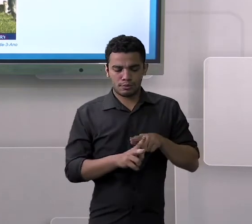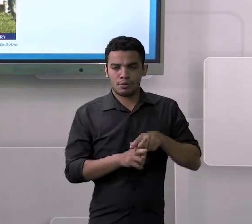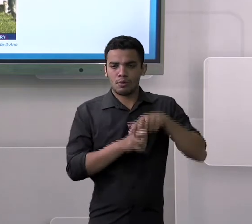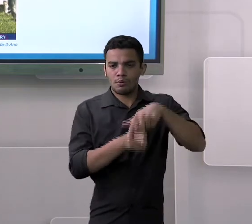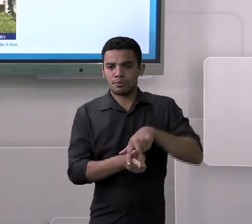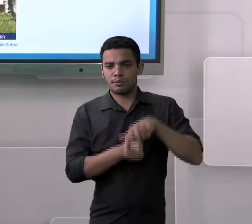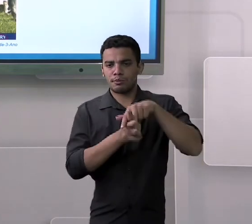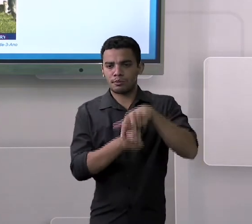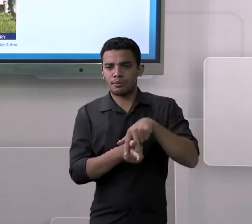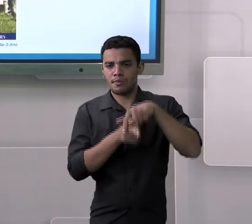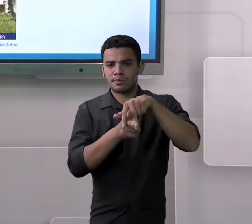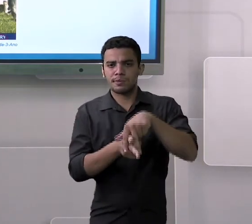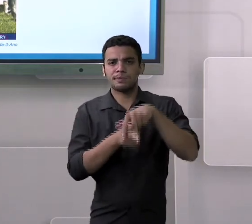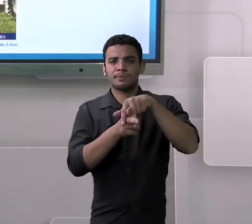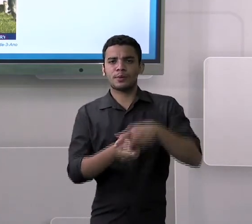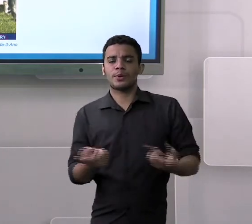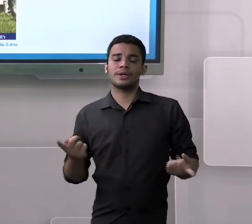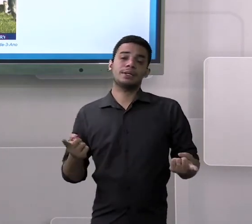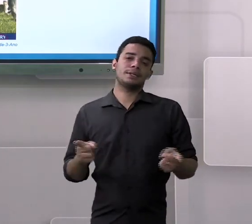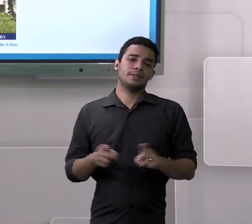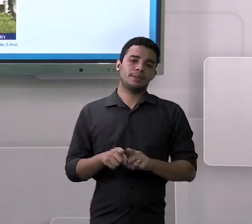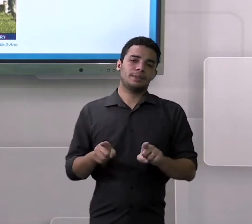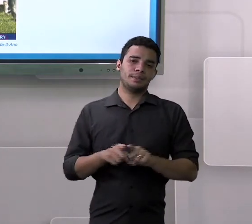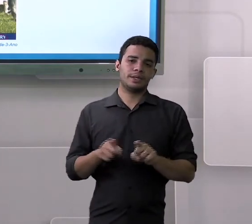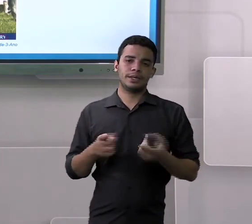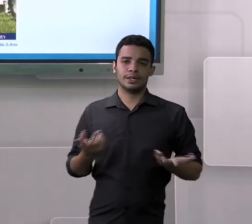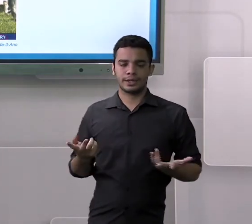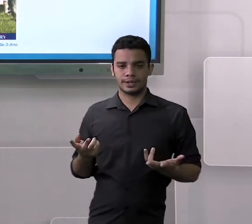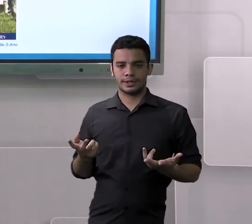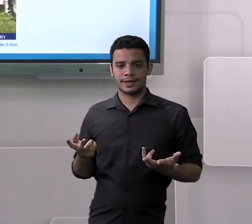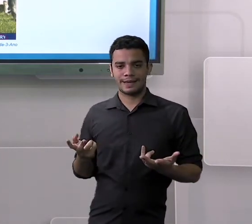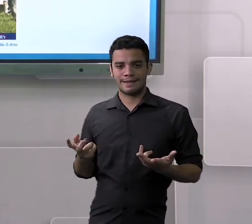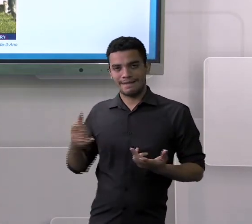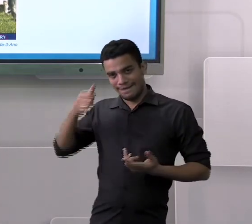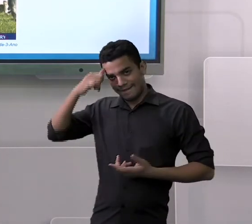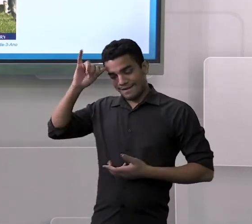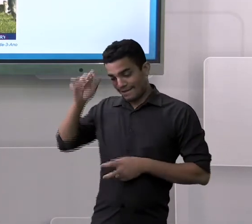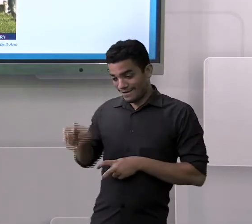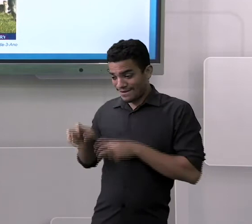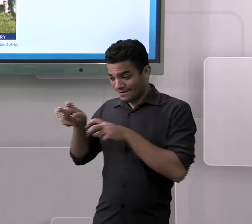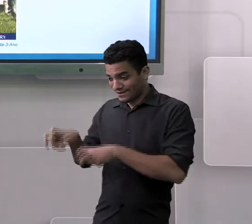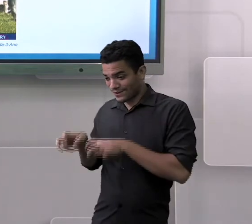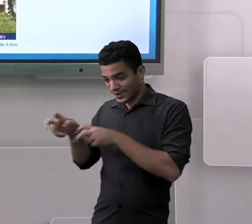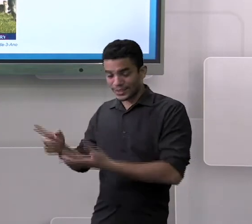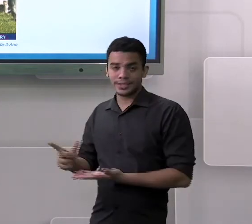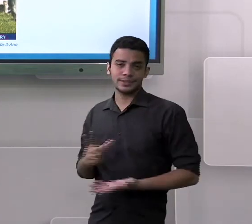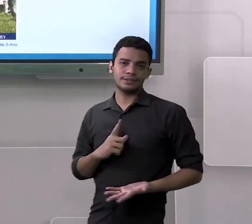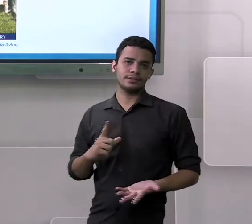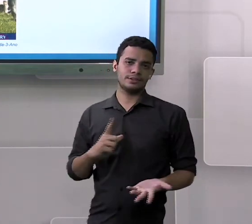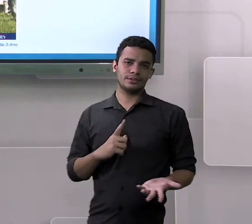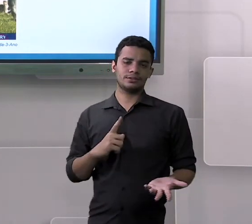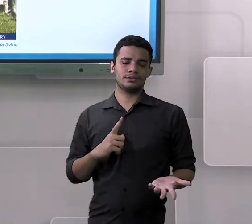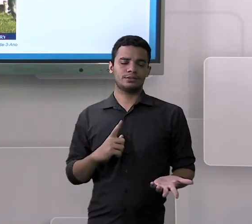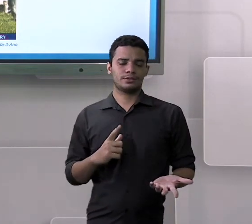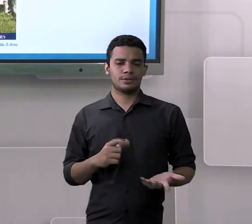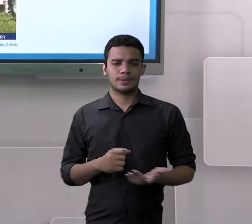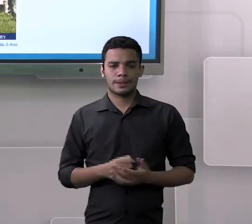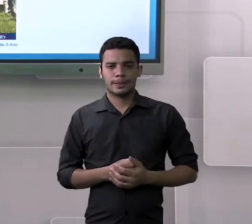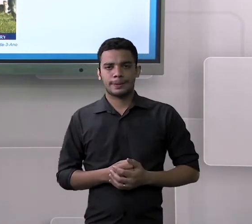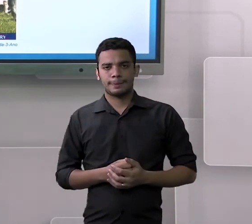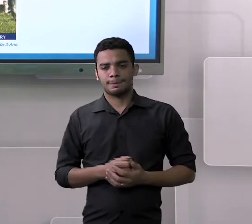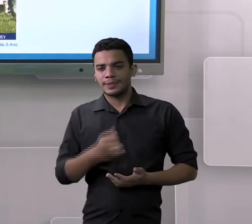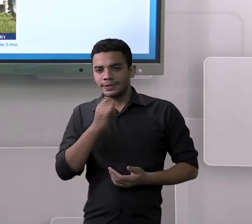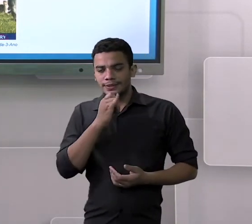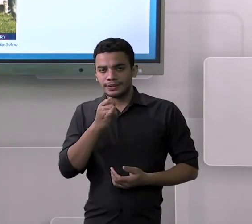sei se vocês vão lembrar, mas se vocês perguntarem para o pai de vocês, eles vão saber falar com vocês. Na época